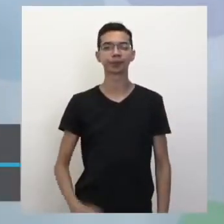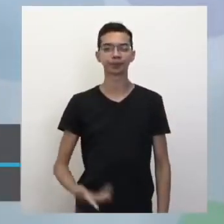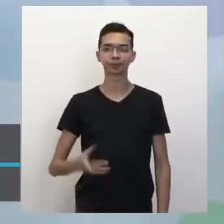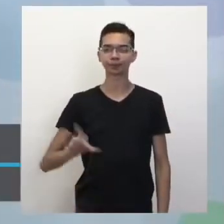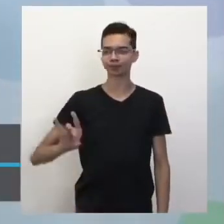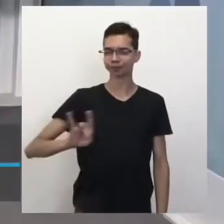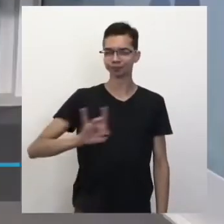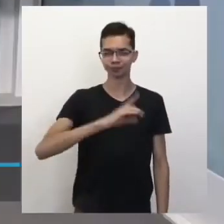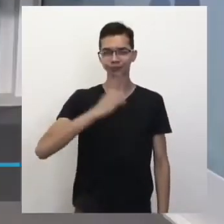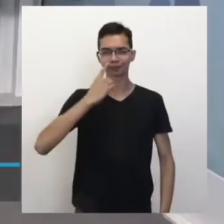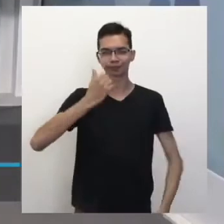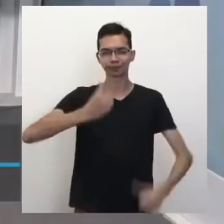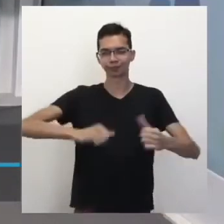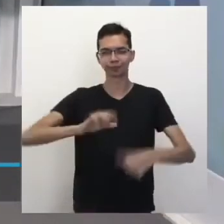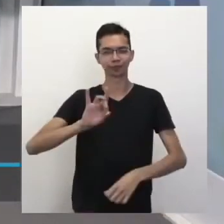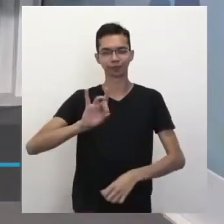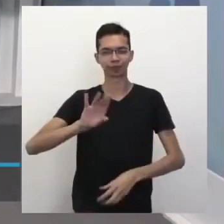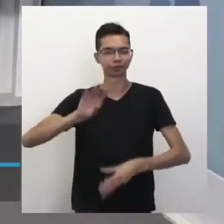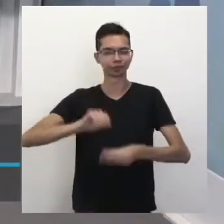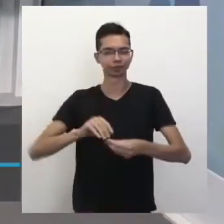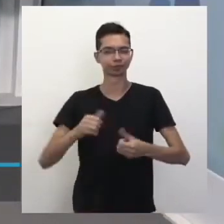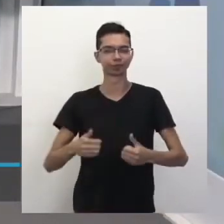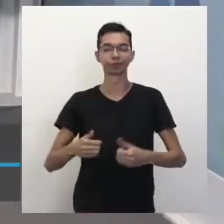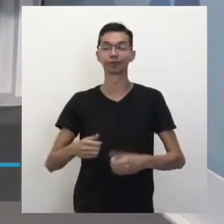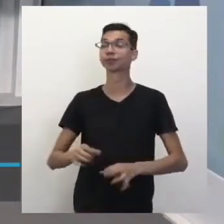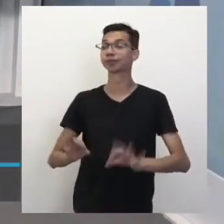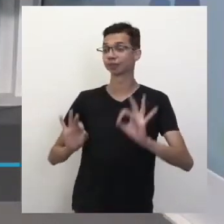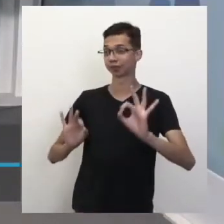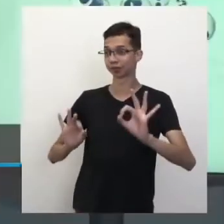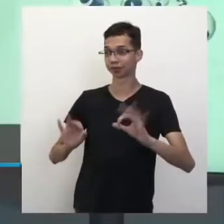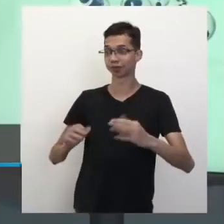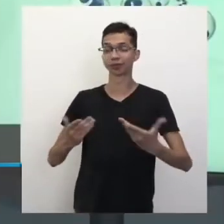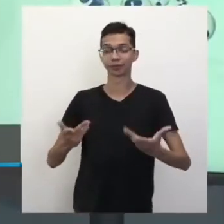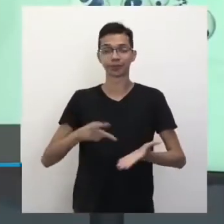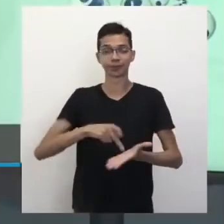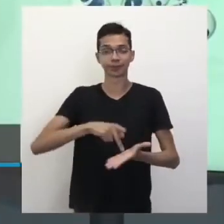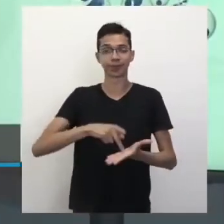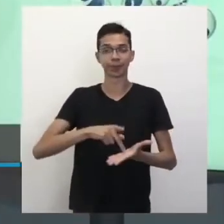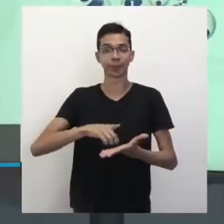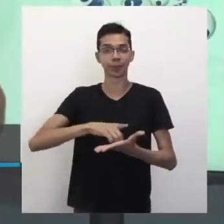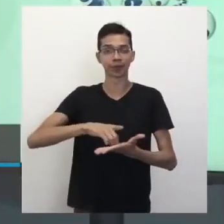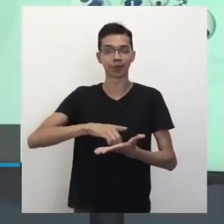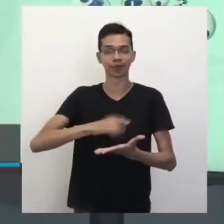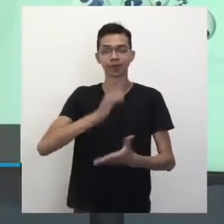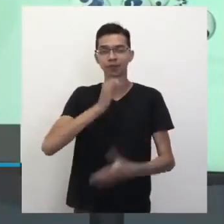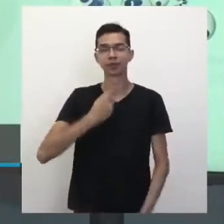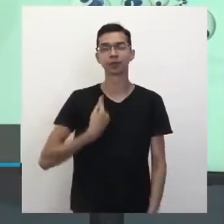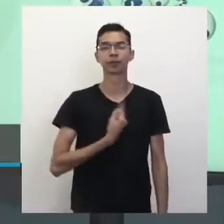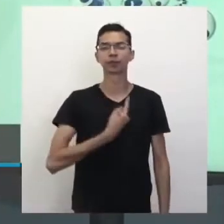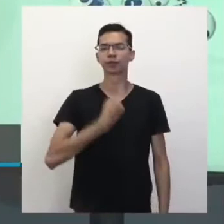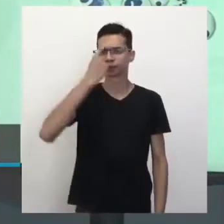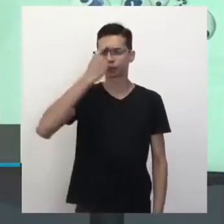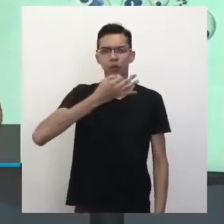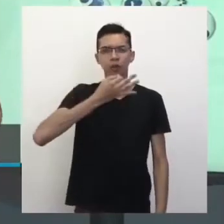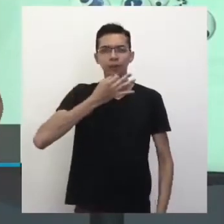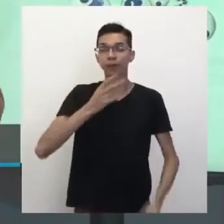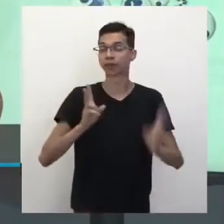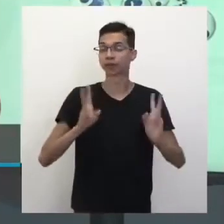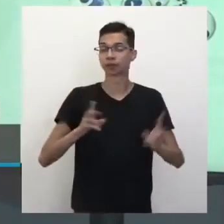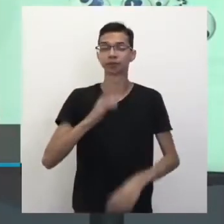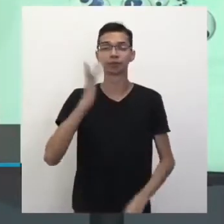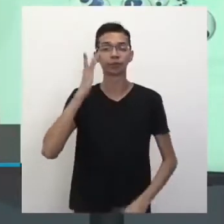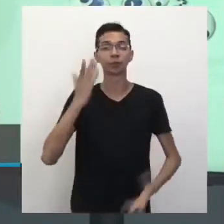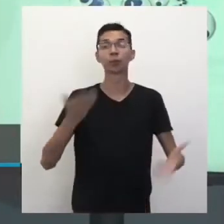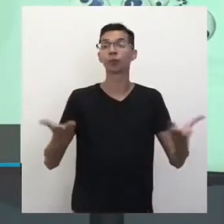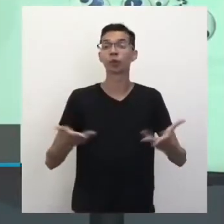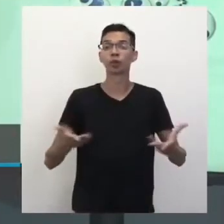né? Ótimo, então a definição do dicionário é essa e realmente, né, quando nós pensamos, opinamos o tempo todo. Ah, você acha que hoje o dia tá